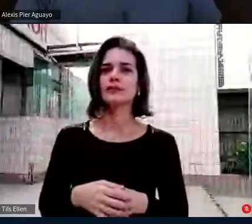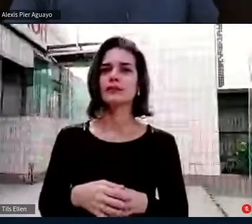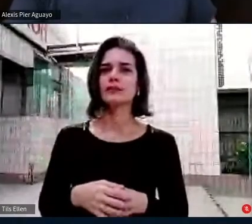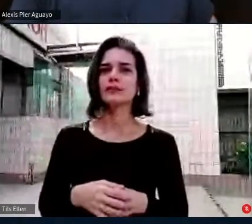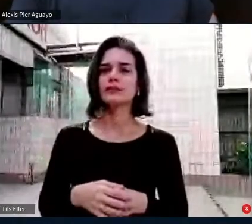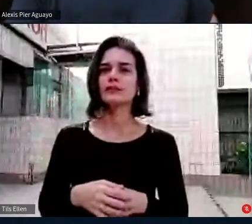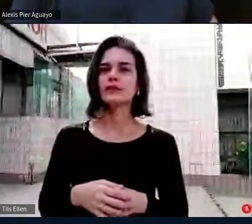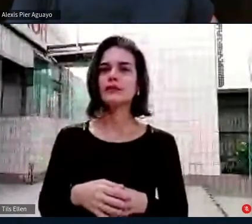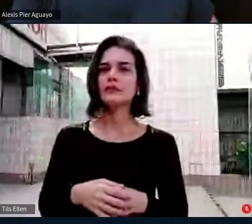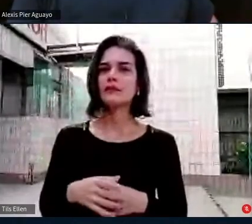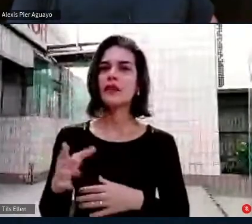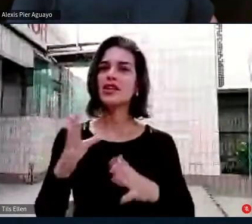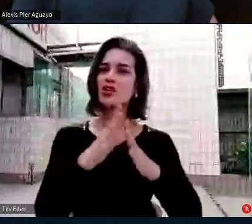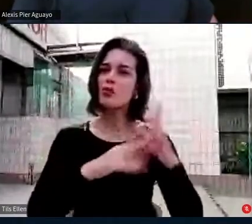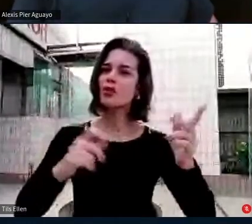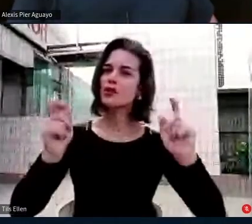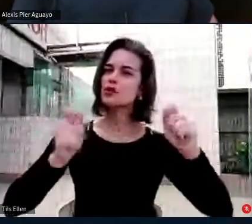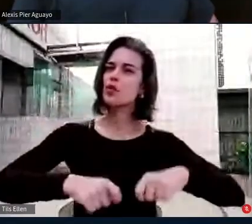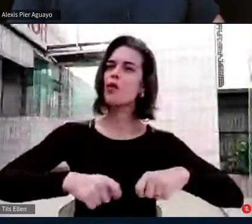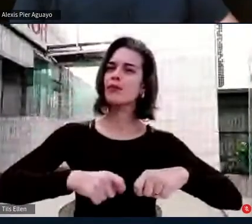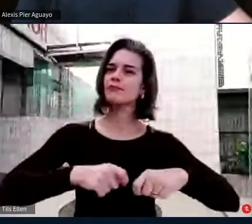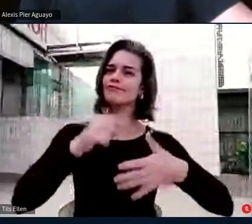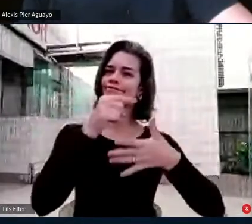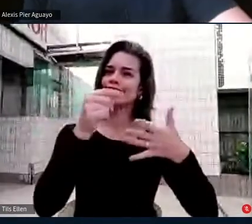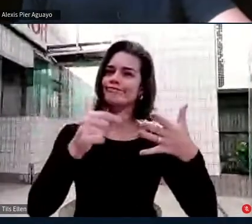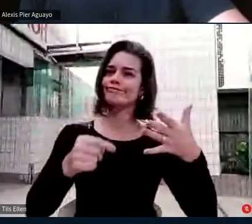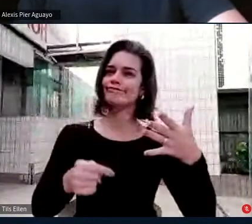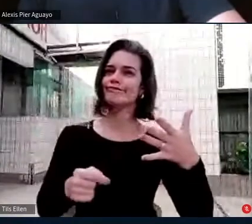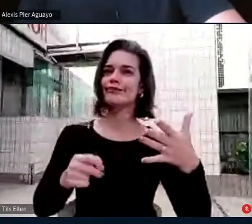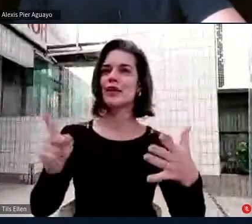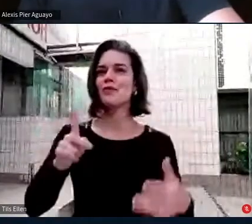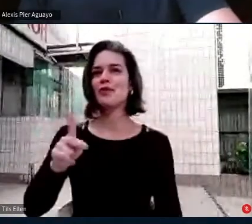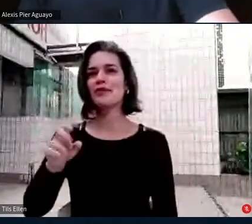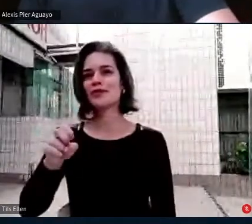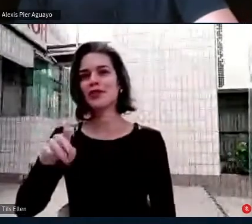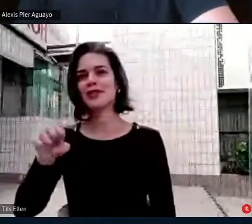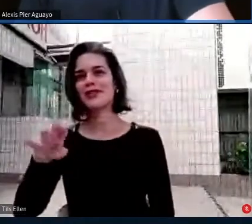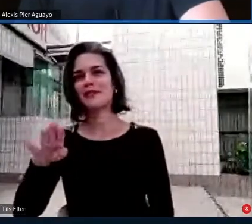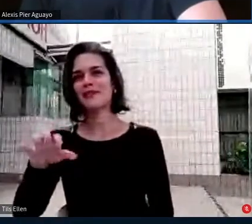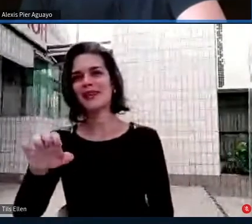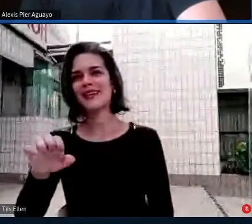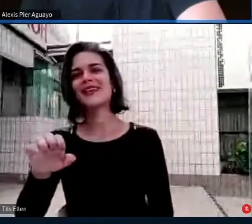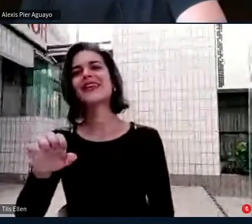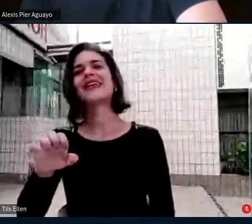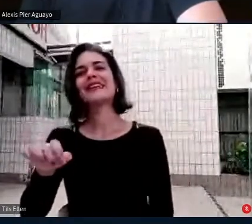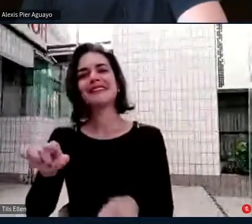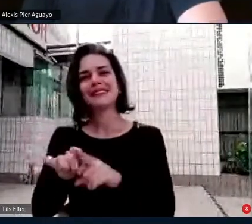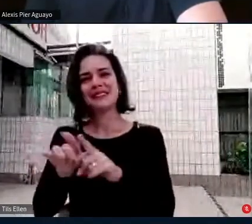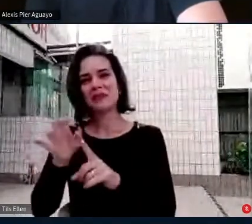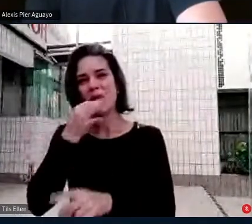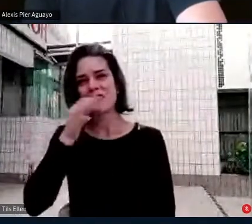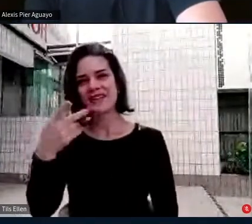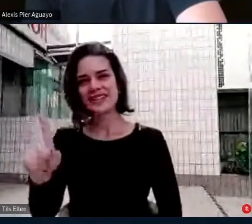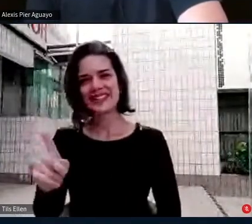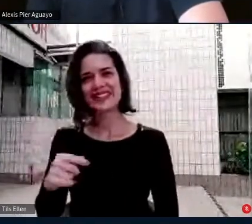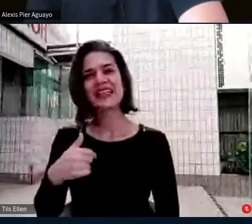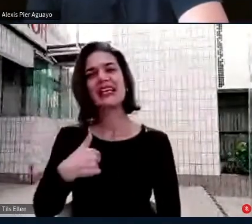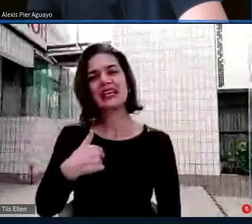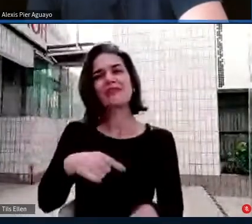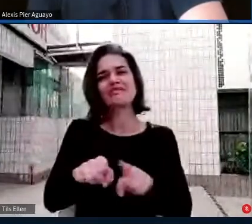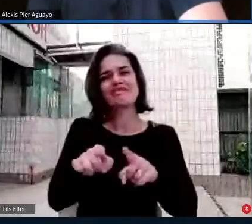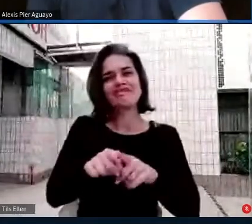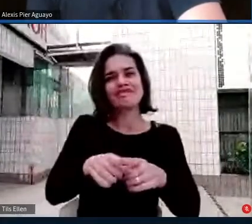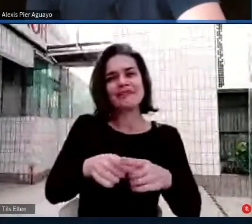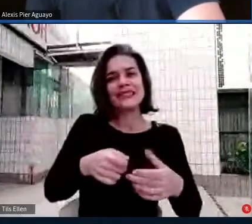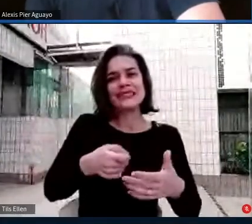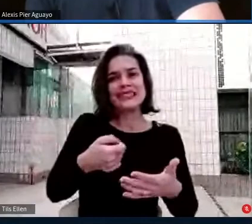essa coisa dos modelos de competência, então já que você falou que é Sabine também, então eu vou entrar na onda da Sabine. Eu tenho algumas resistências,